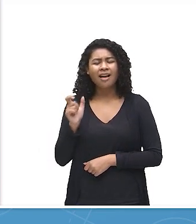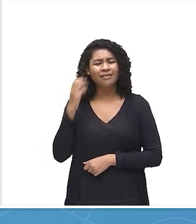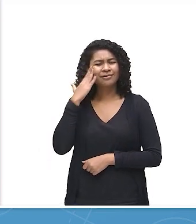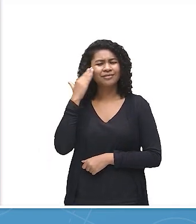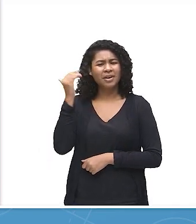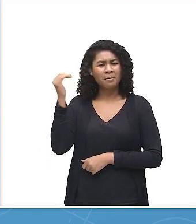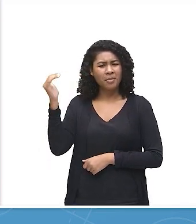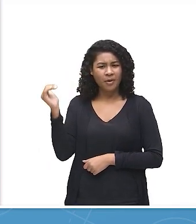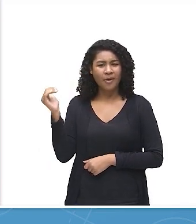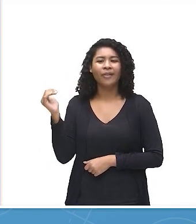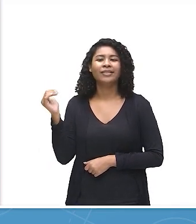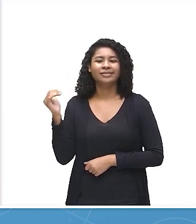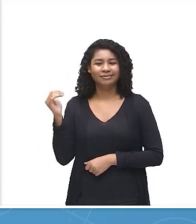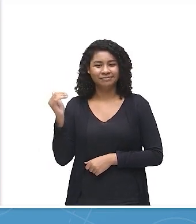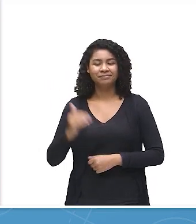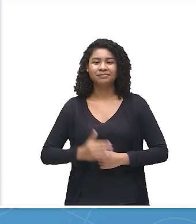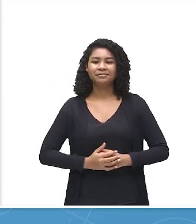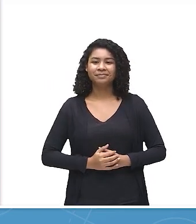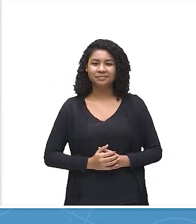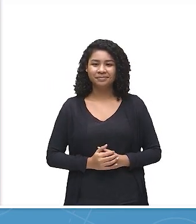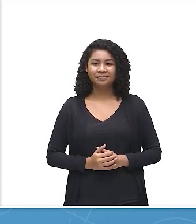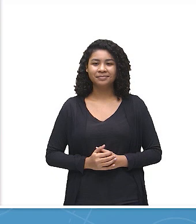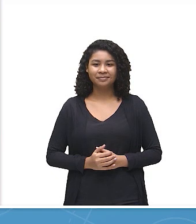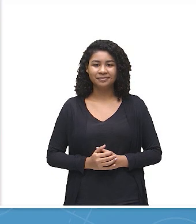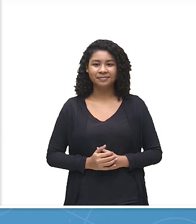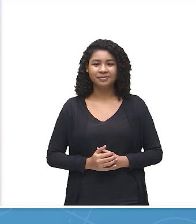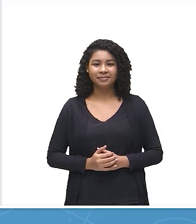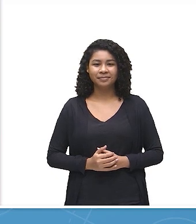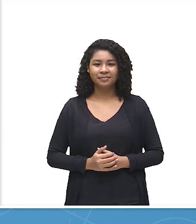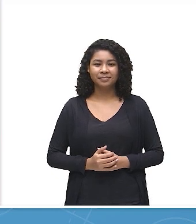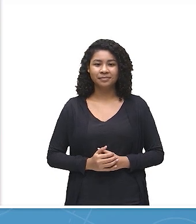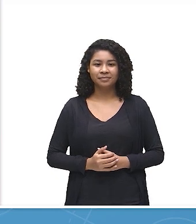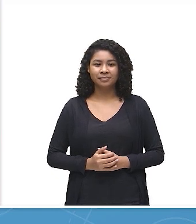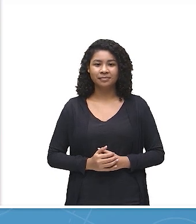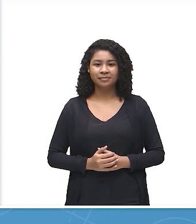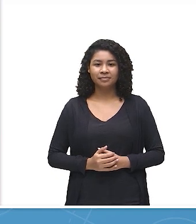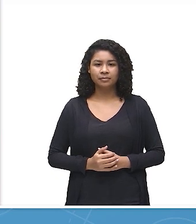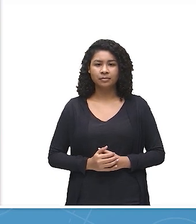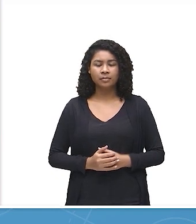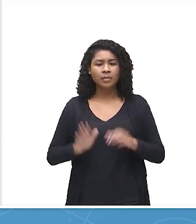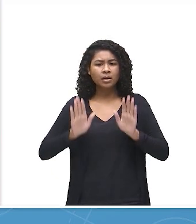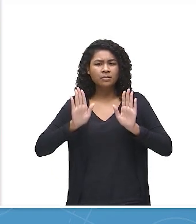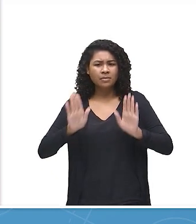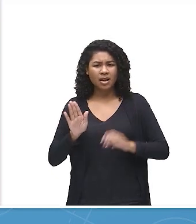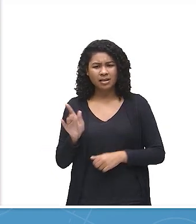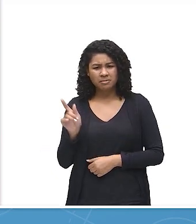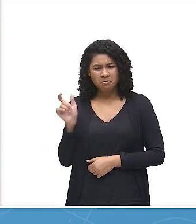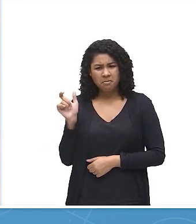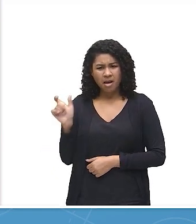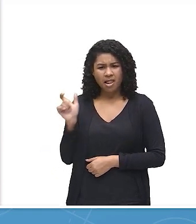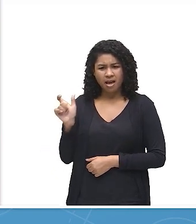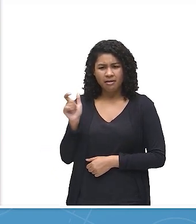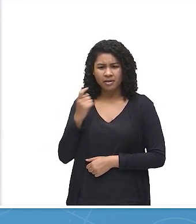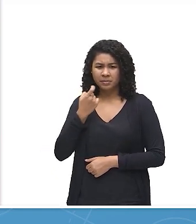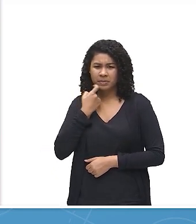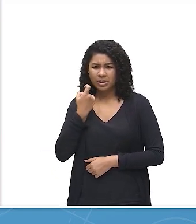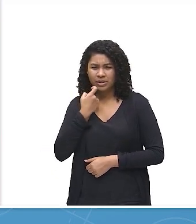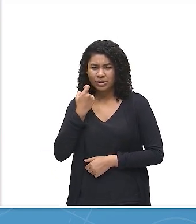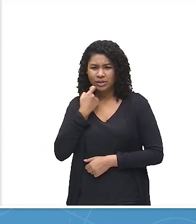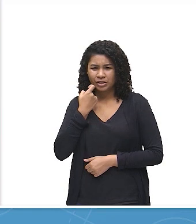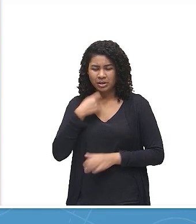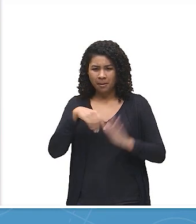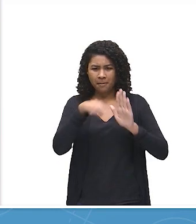E next to, perto. Agora ficou bem fácil, né, gente? Ficou bem simples